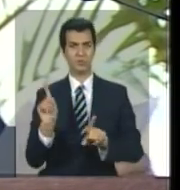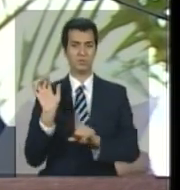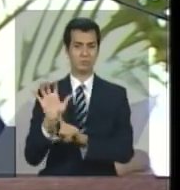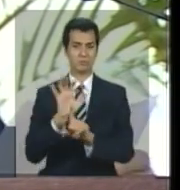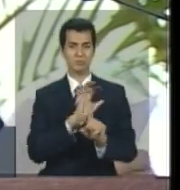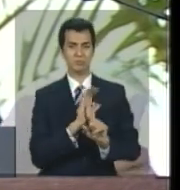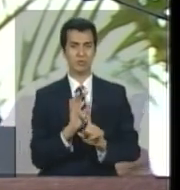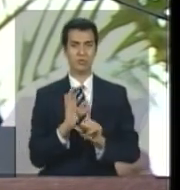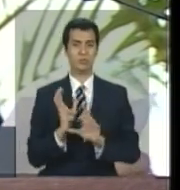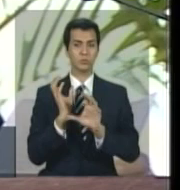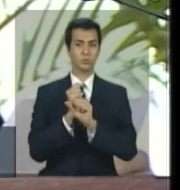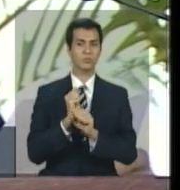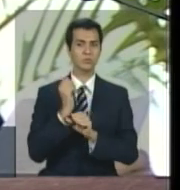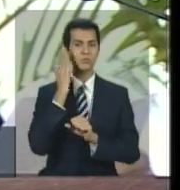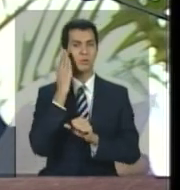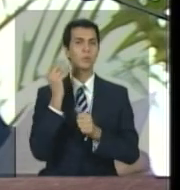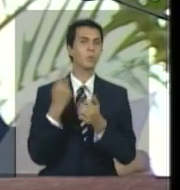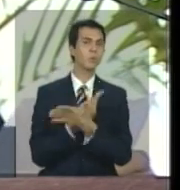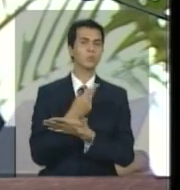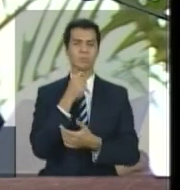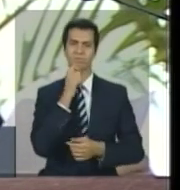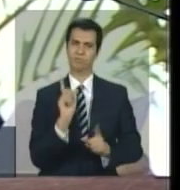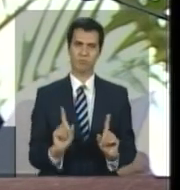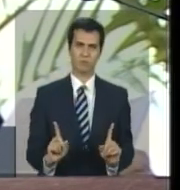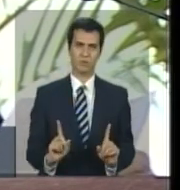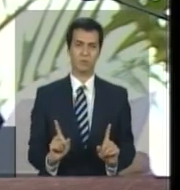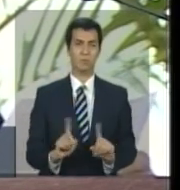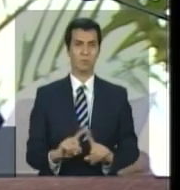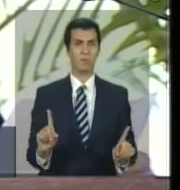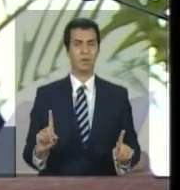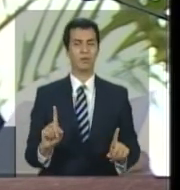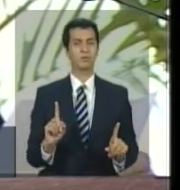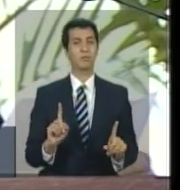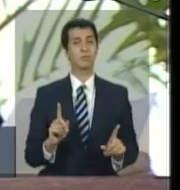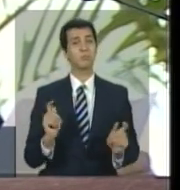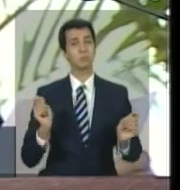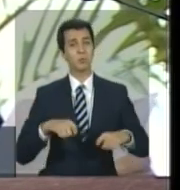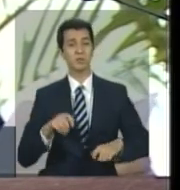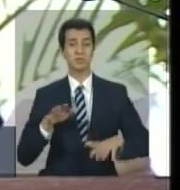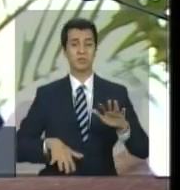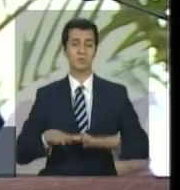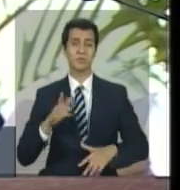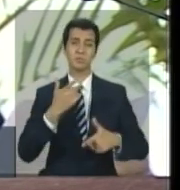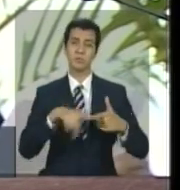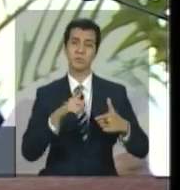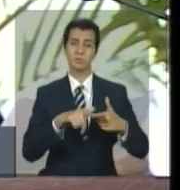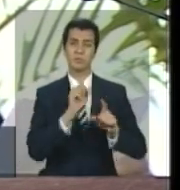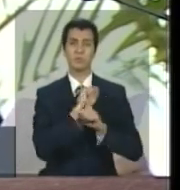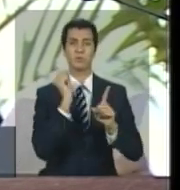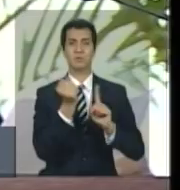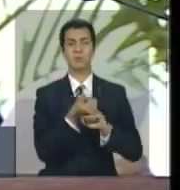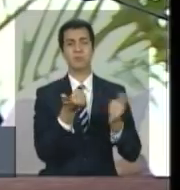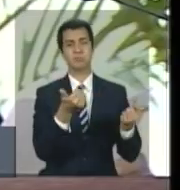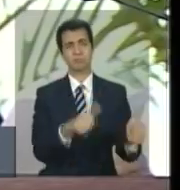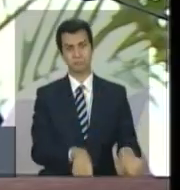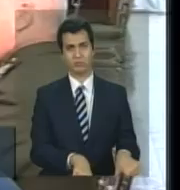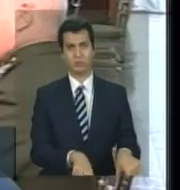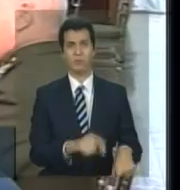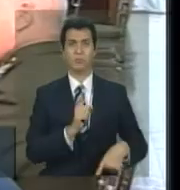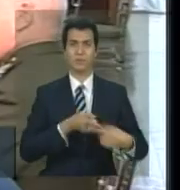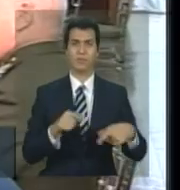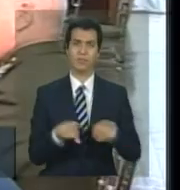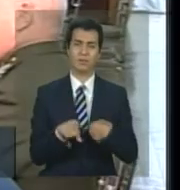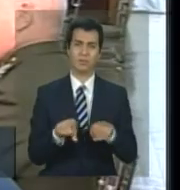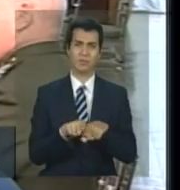totalmente mensurados seriam a ponte para indesejáveis desgastes sociais, além de importante fator